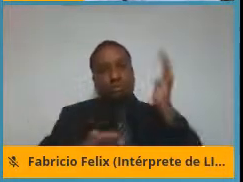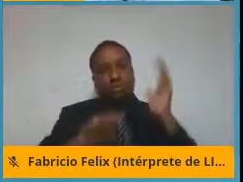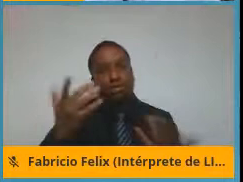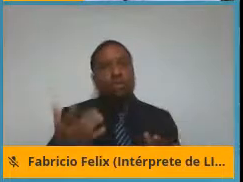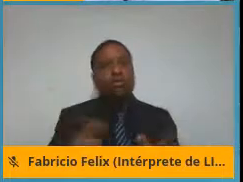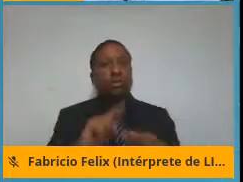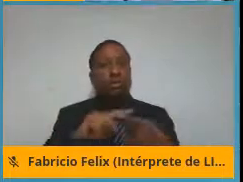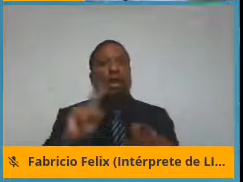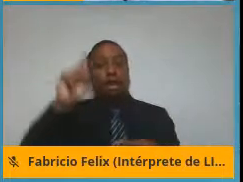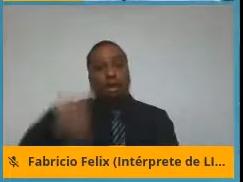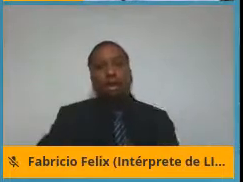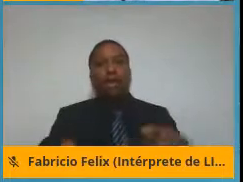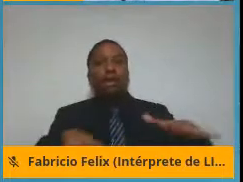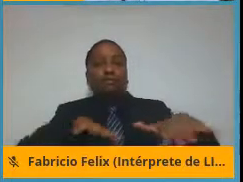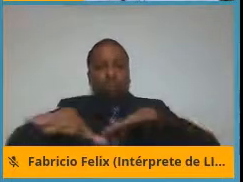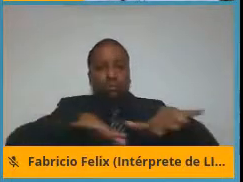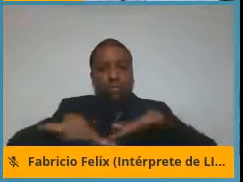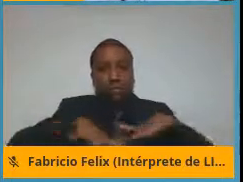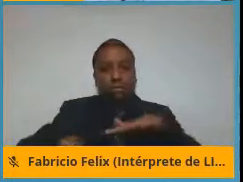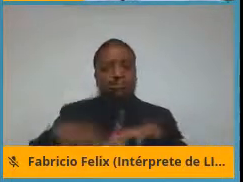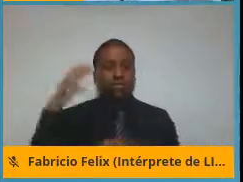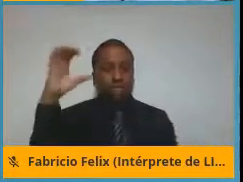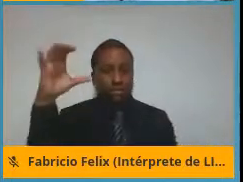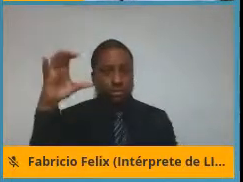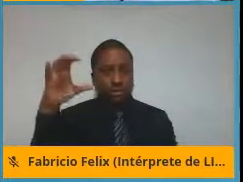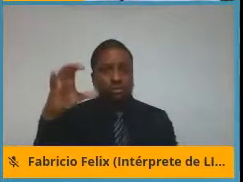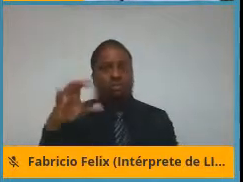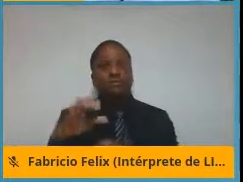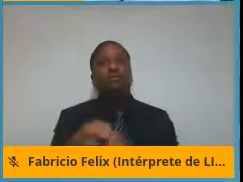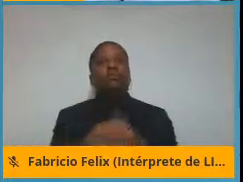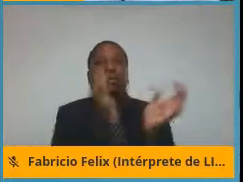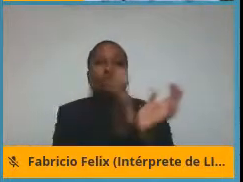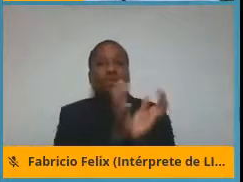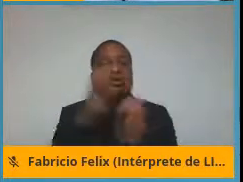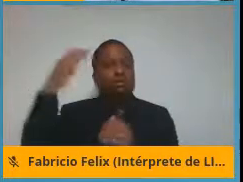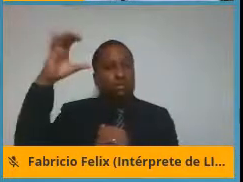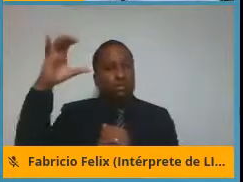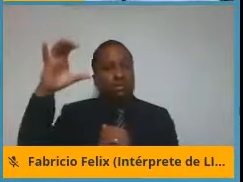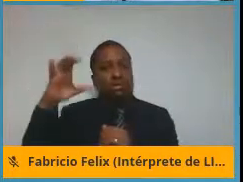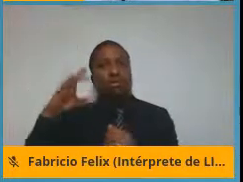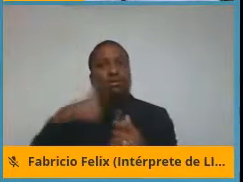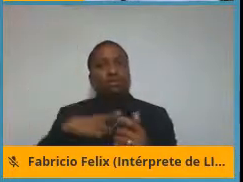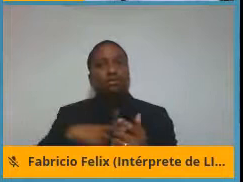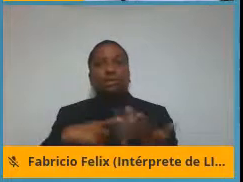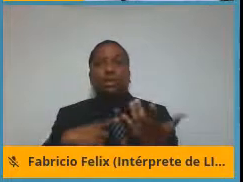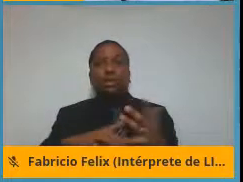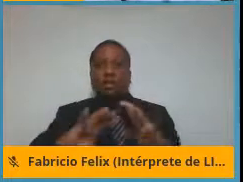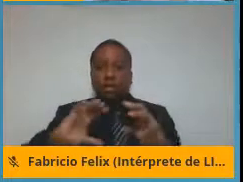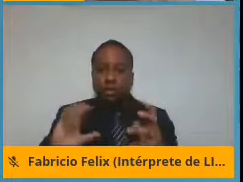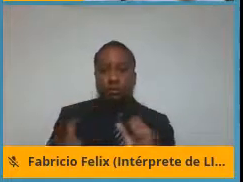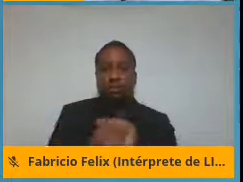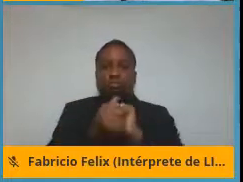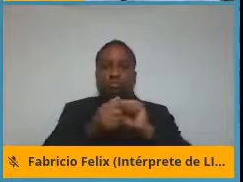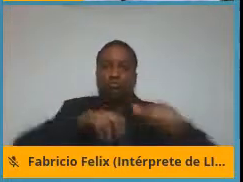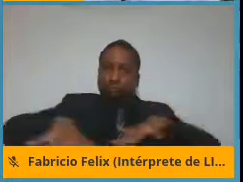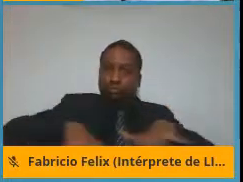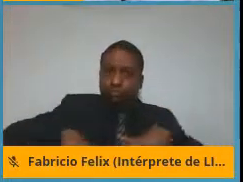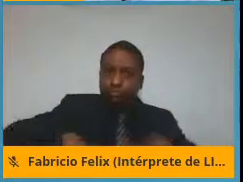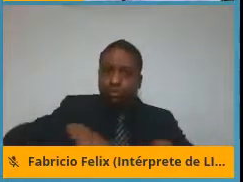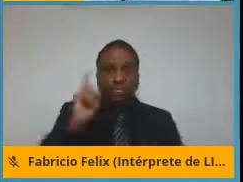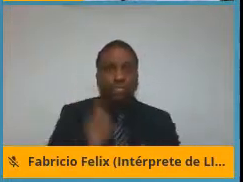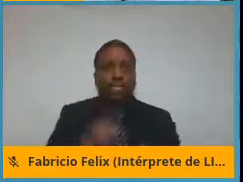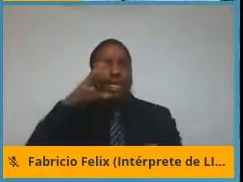mobilização científica, né, o fato de a comunidade científica ter se mobilizado prontamente para tentar dar